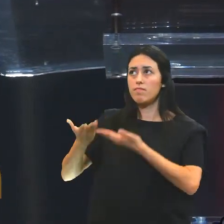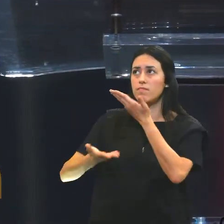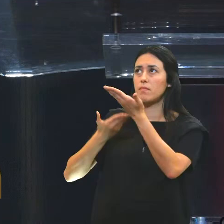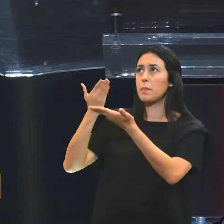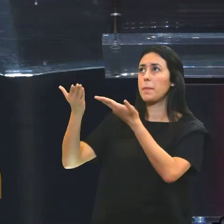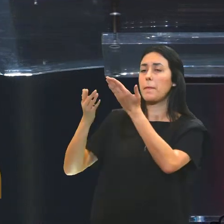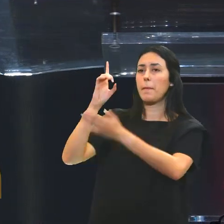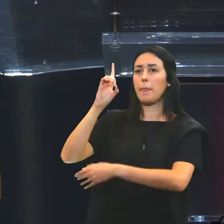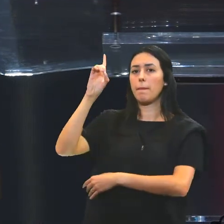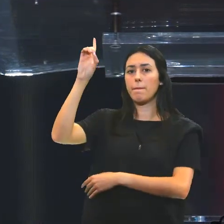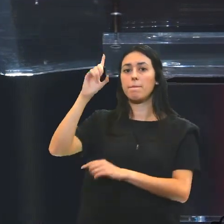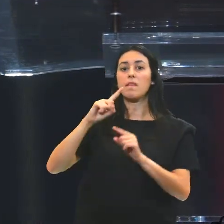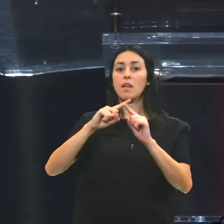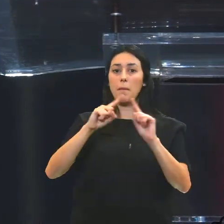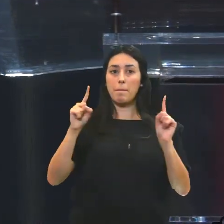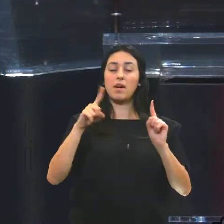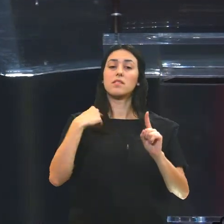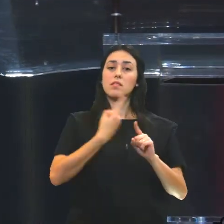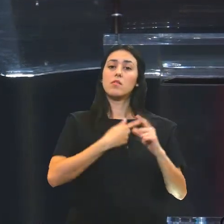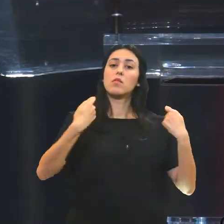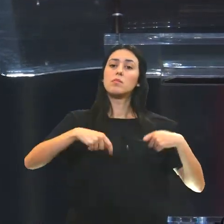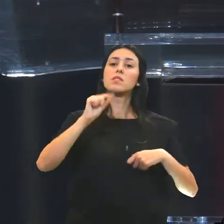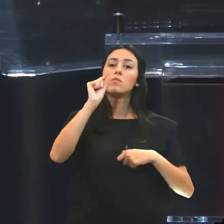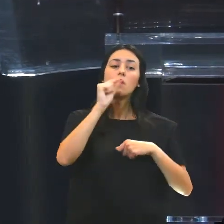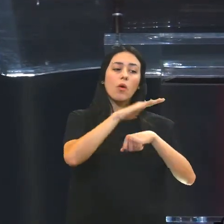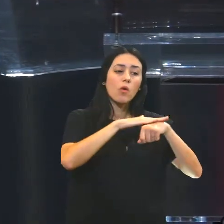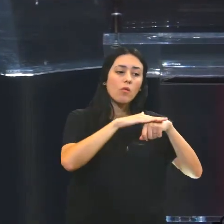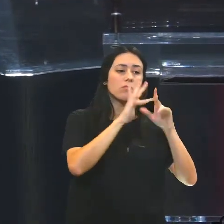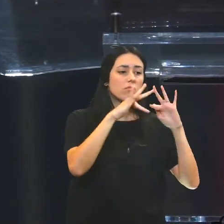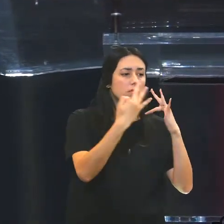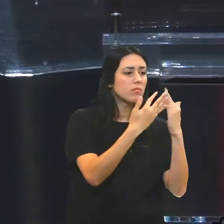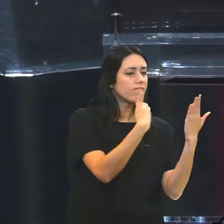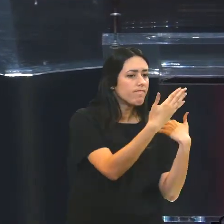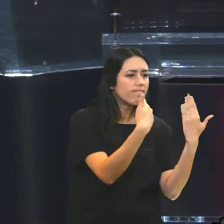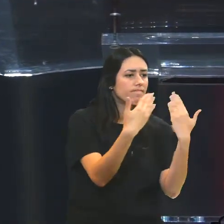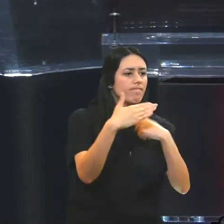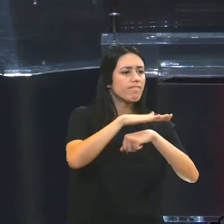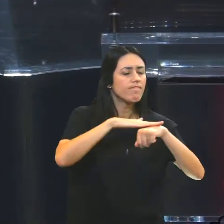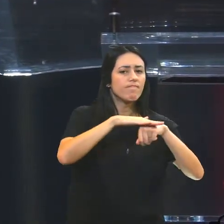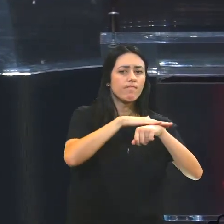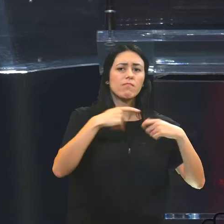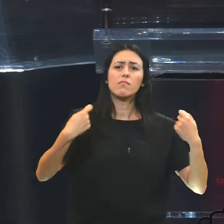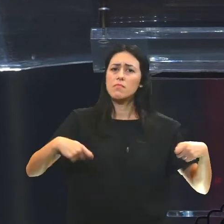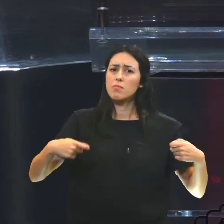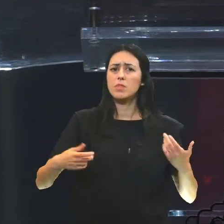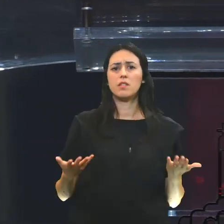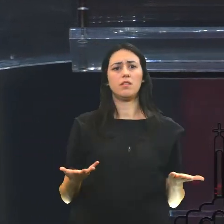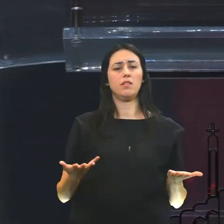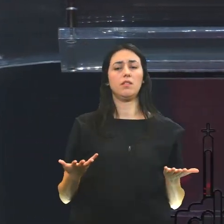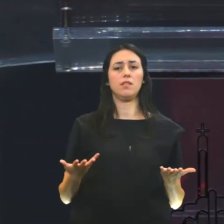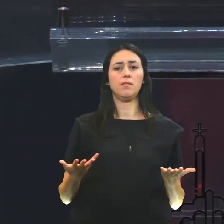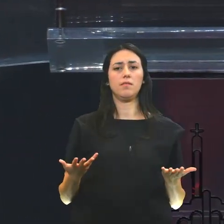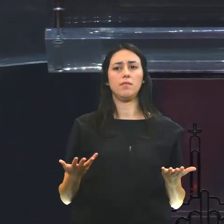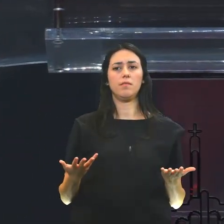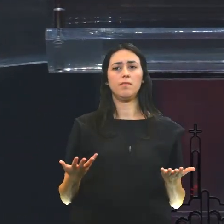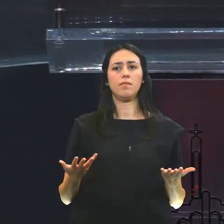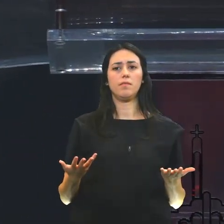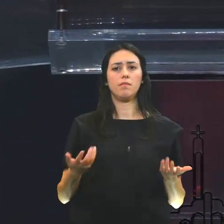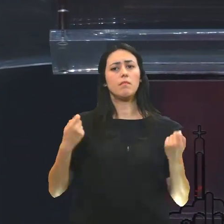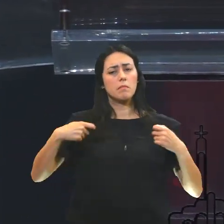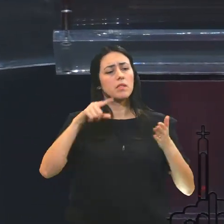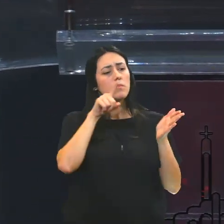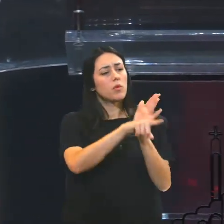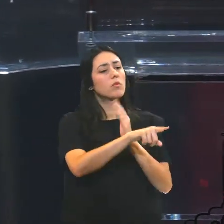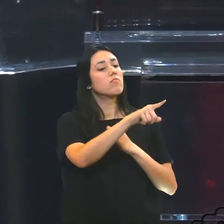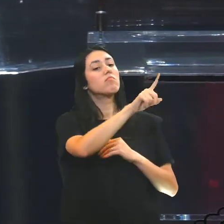gente cria um ambiente de diálogo, de conversa, de troca, de prestação de conta. A gente pergunta como é que foi na